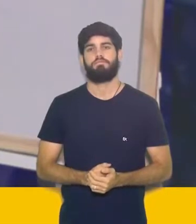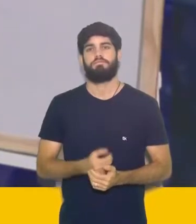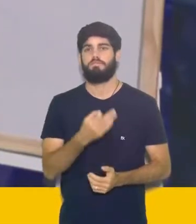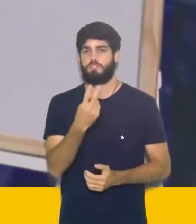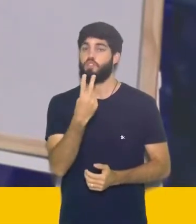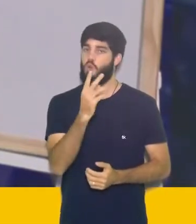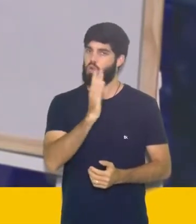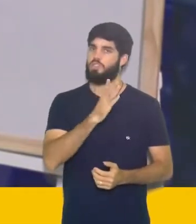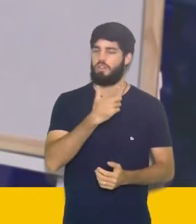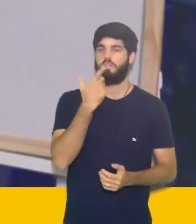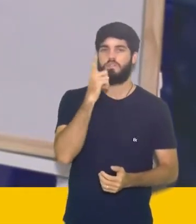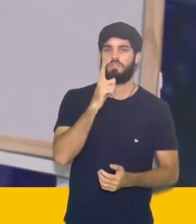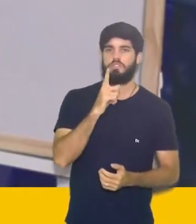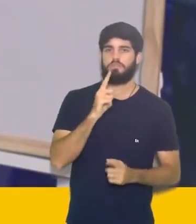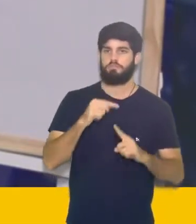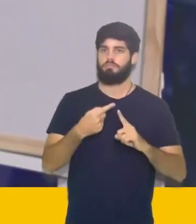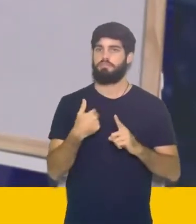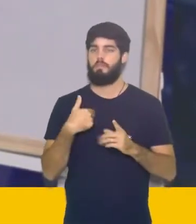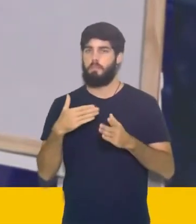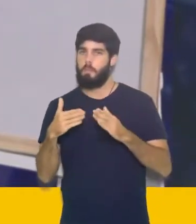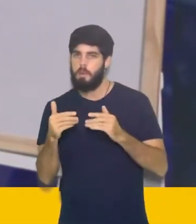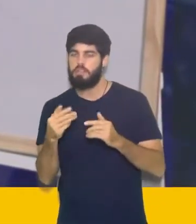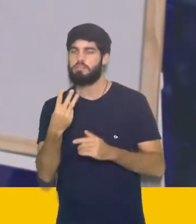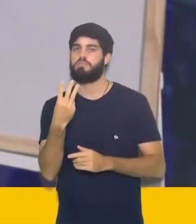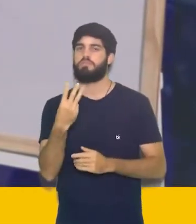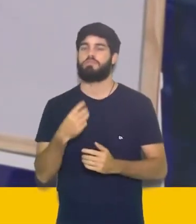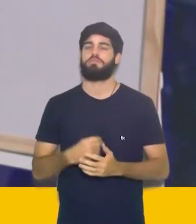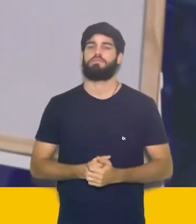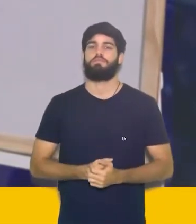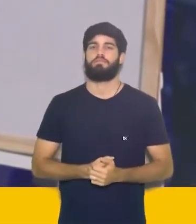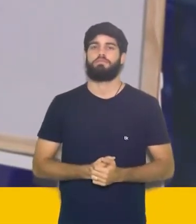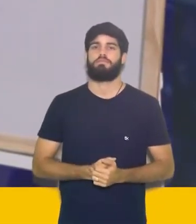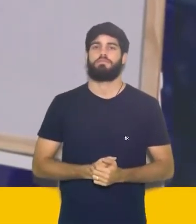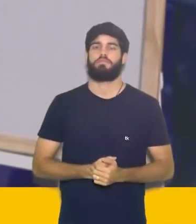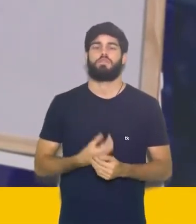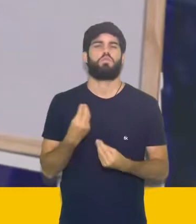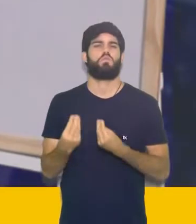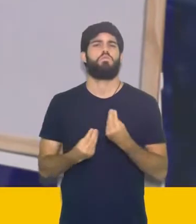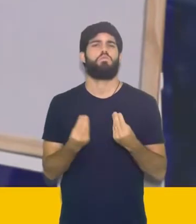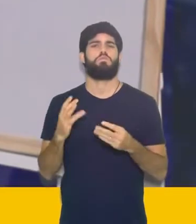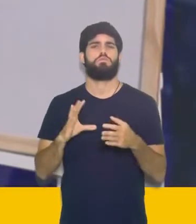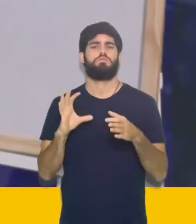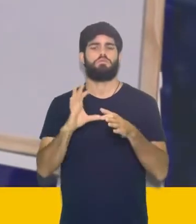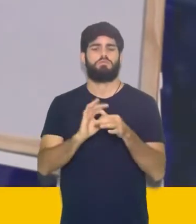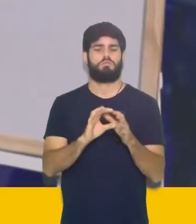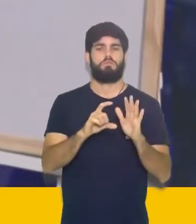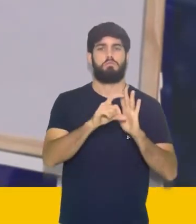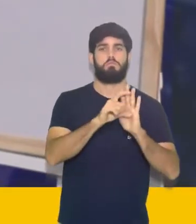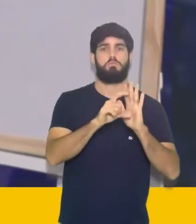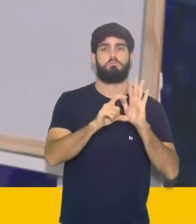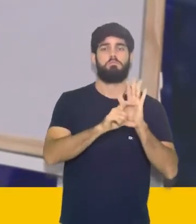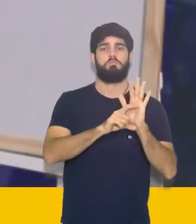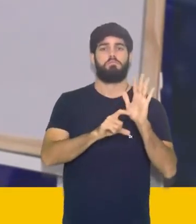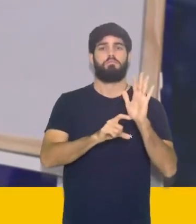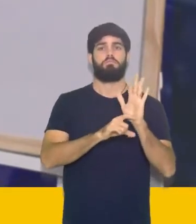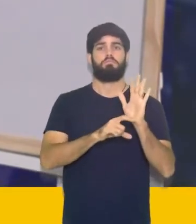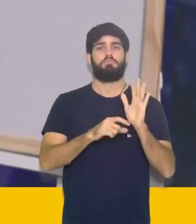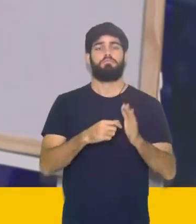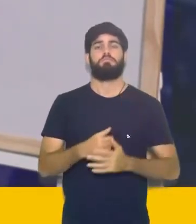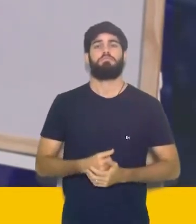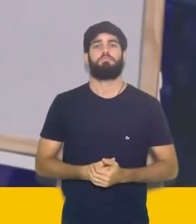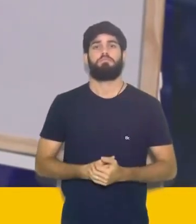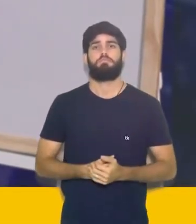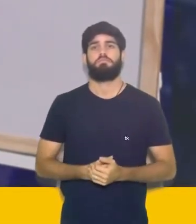Certo? Porque com 2 já configura. Então, como conectar esse parágrafo, tá bem?